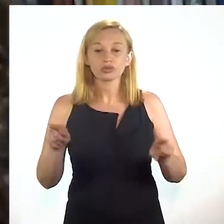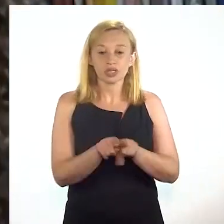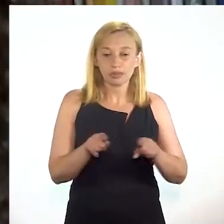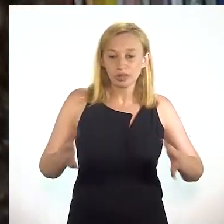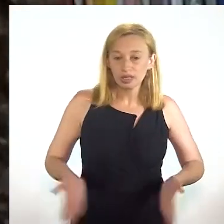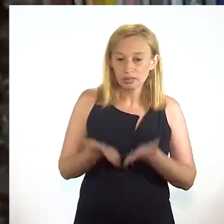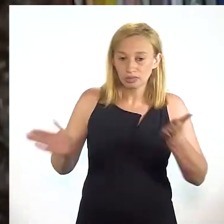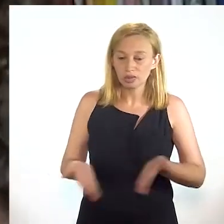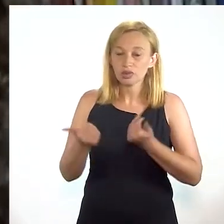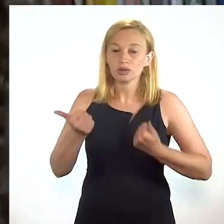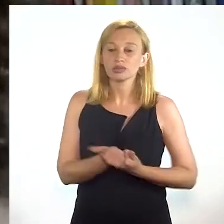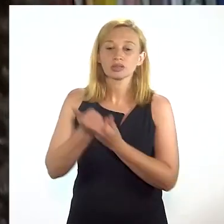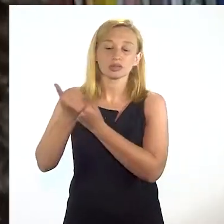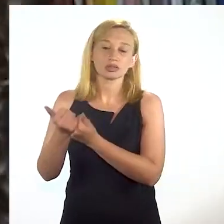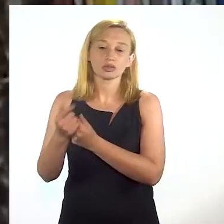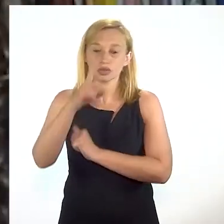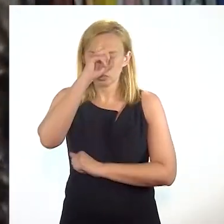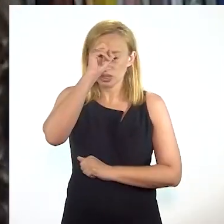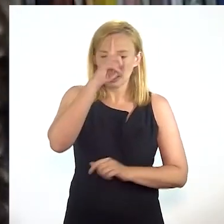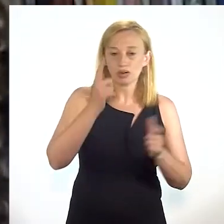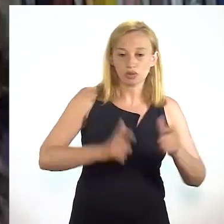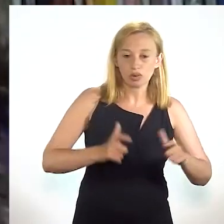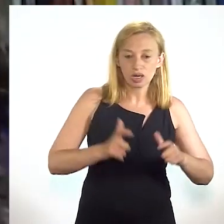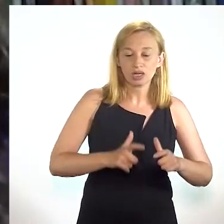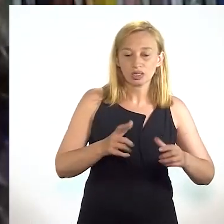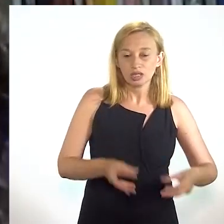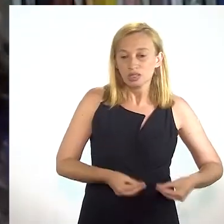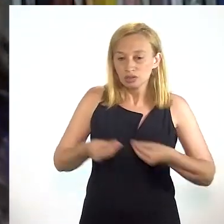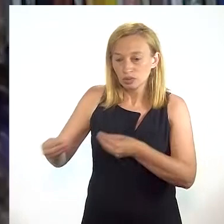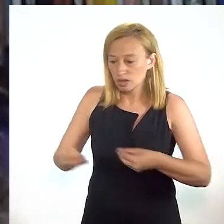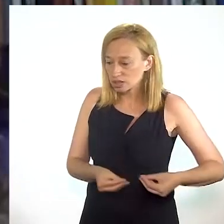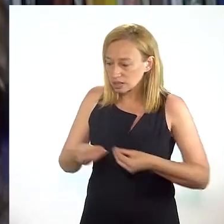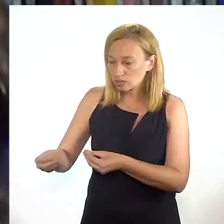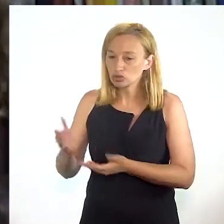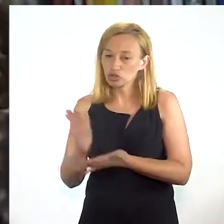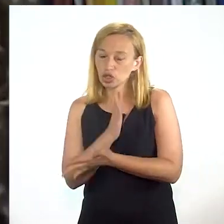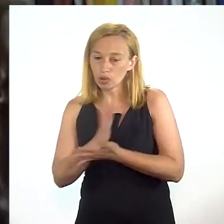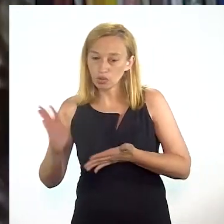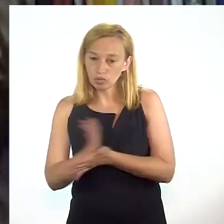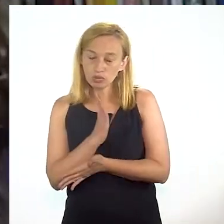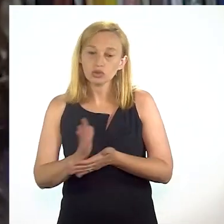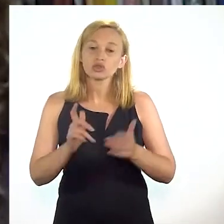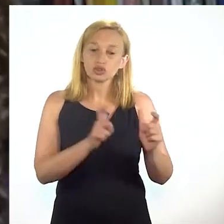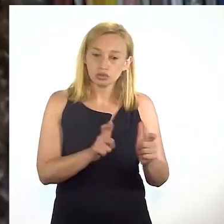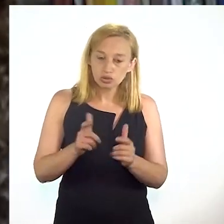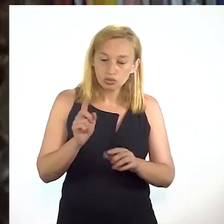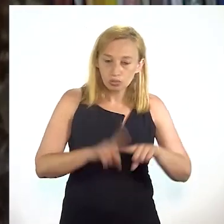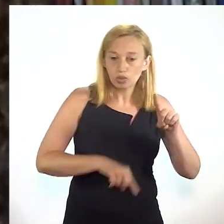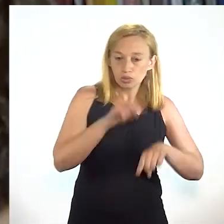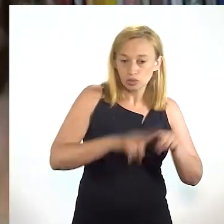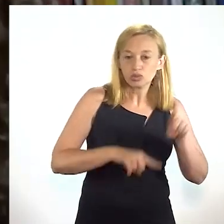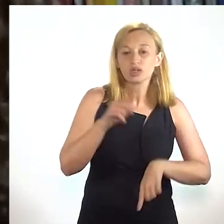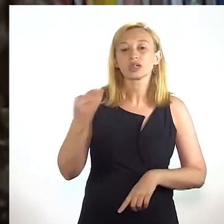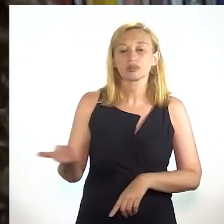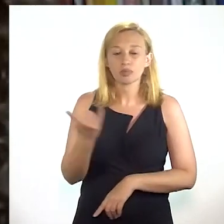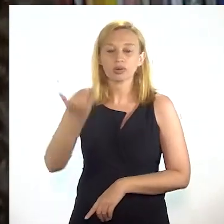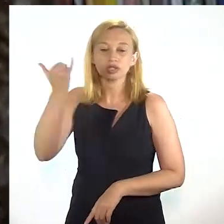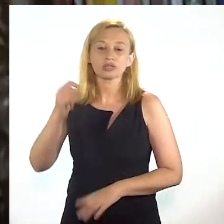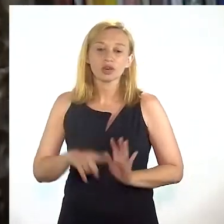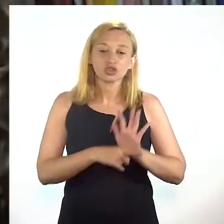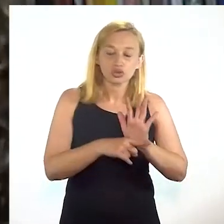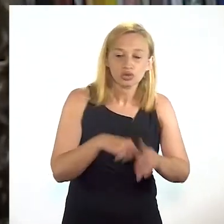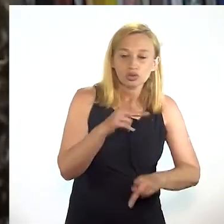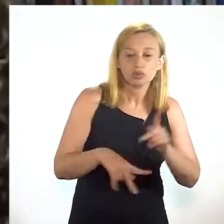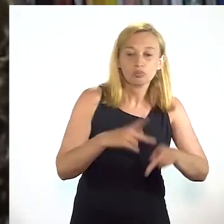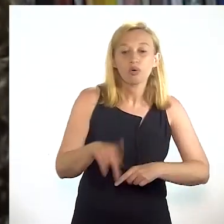momento. O Moinho também apoiou iniciativas de hospitais, né, locais, com a doação de alguns equipamentos também que